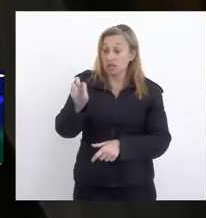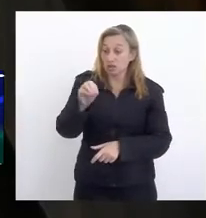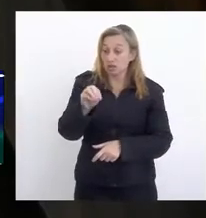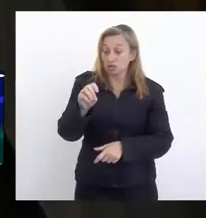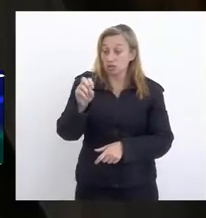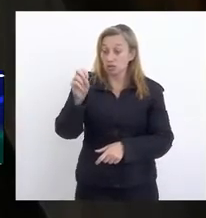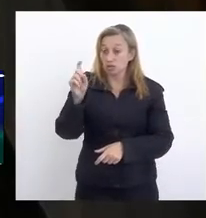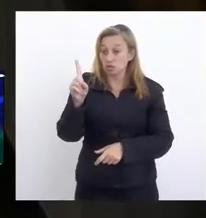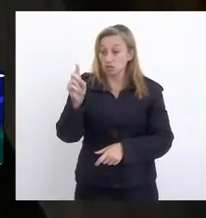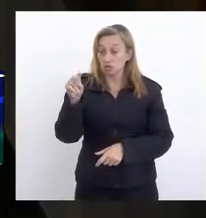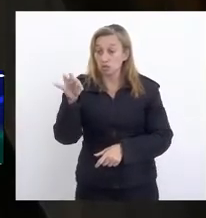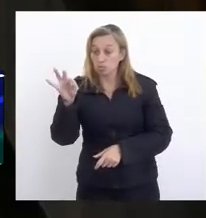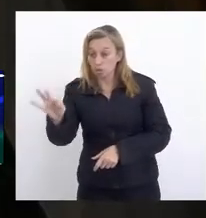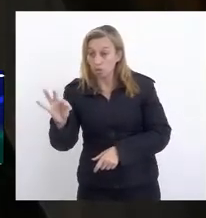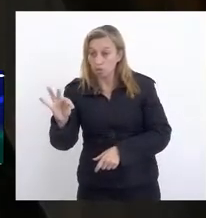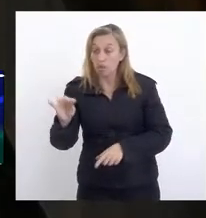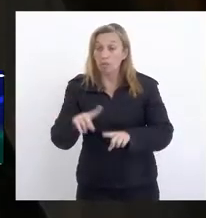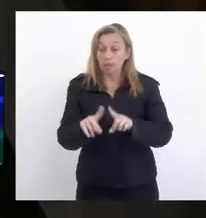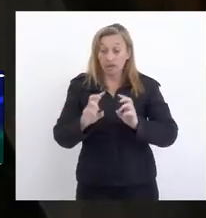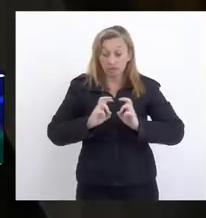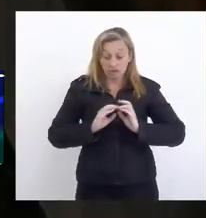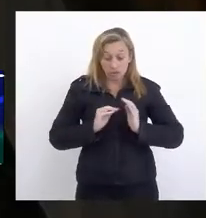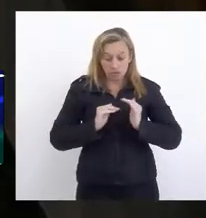compensação, vamos fazer um metrô